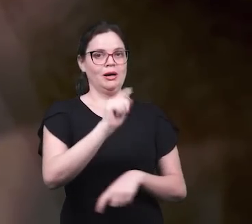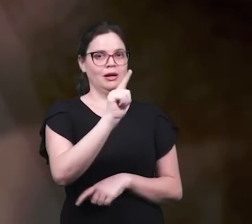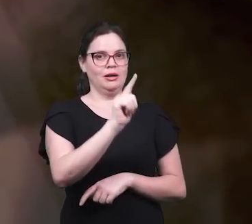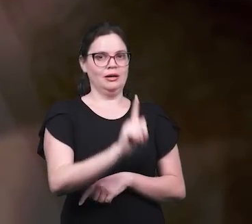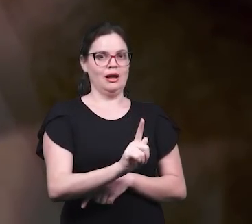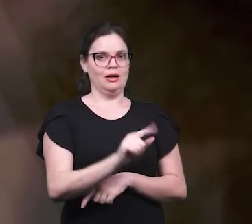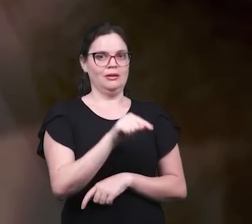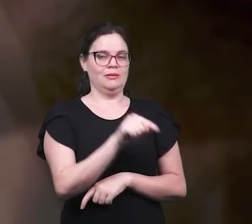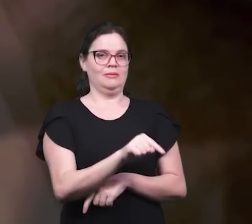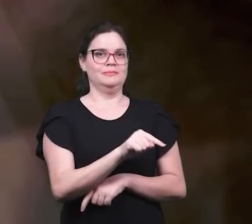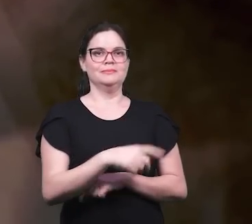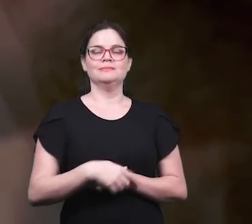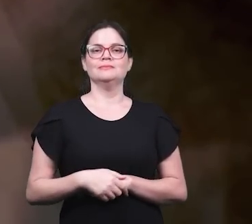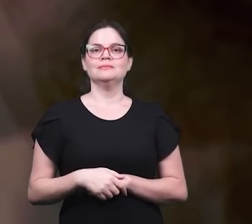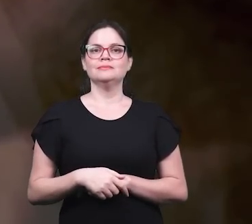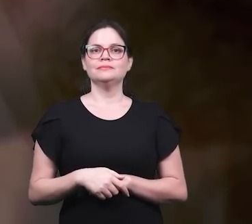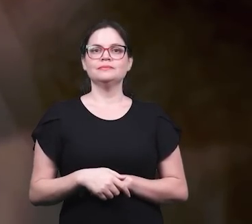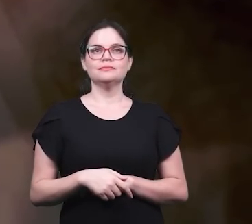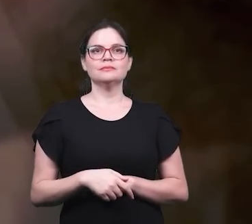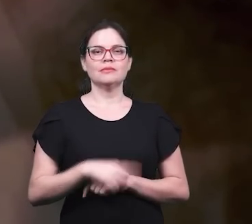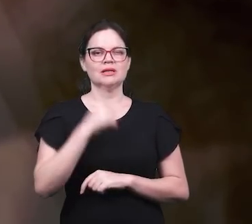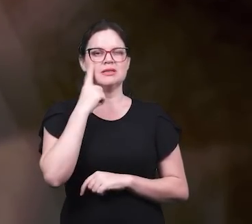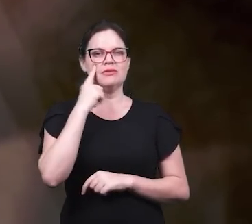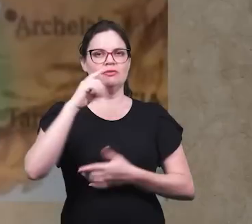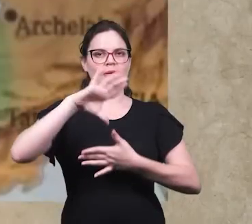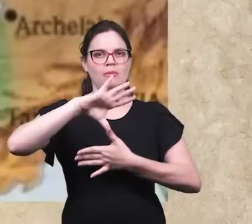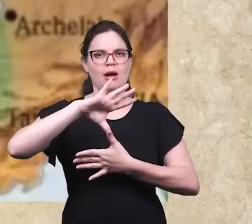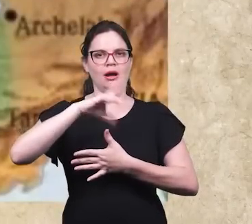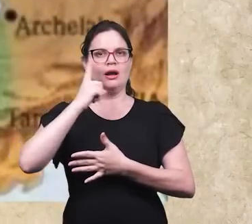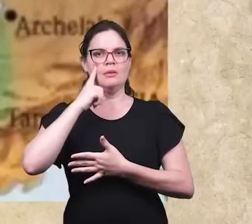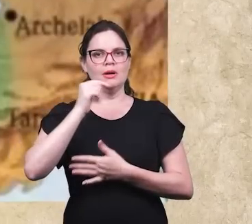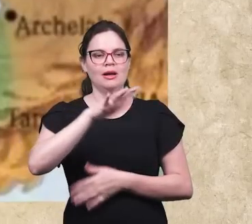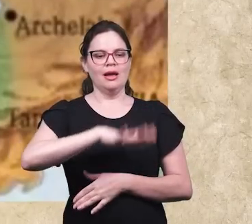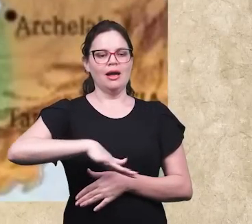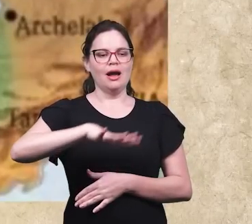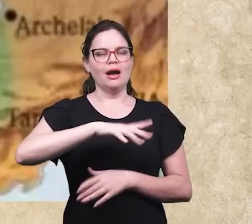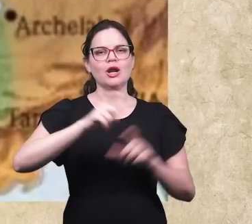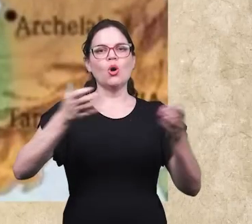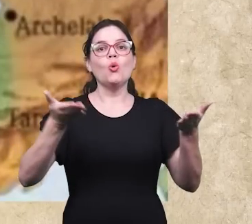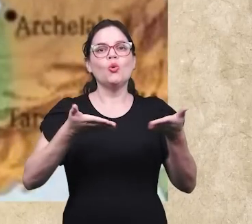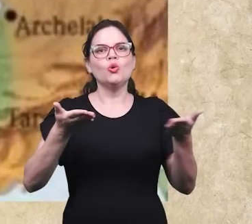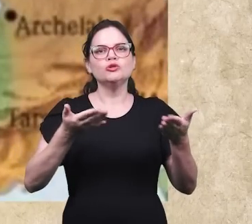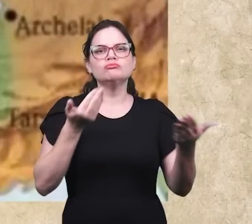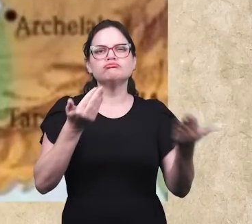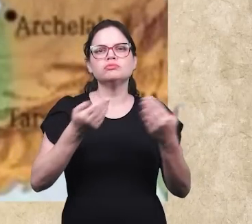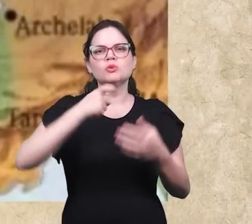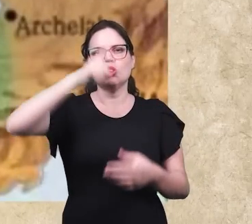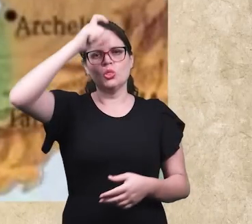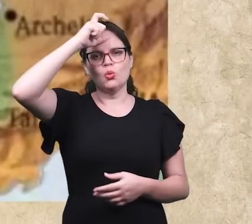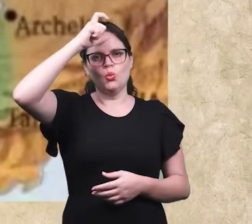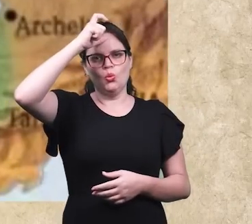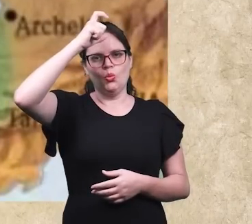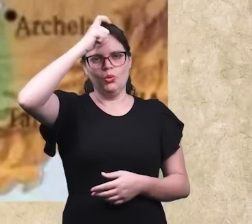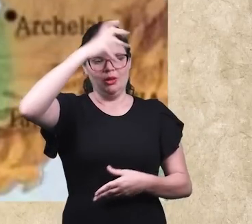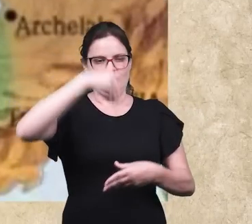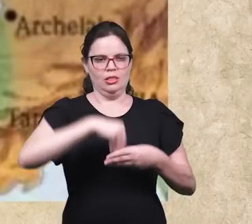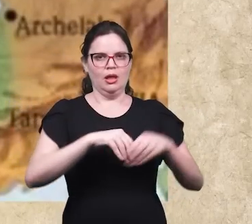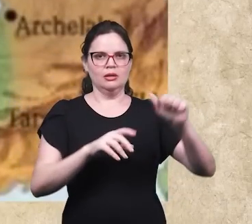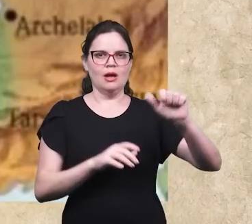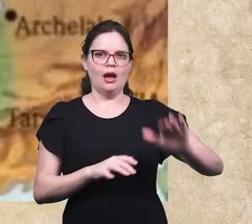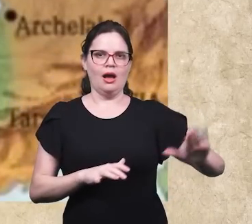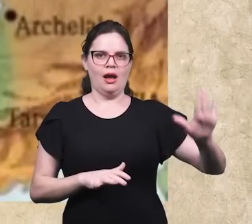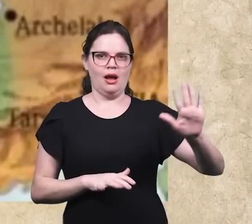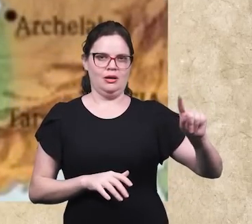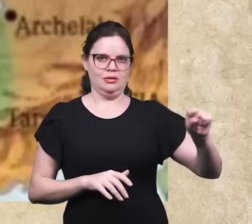e Gálatas, nós vamos ver no mapa aí, é a região da Turquia, ainda na Ásia,